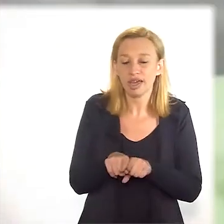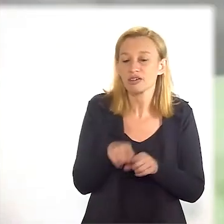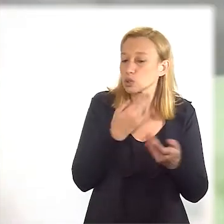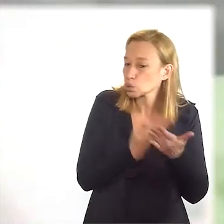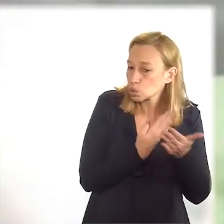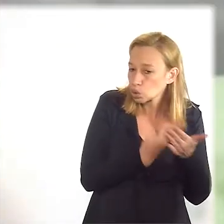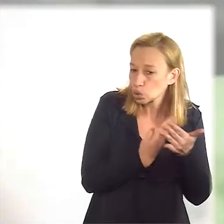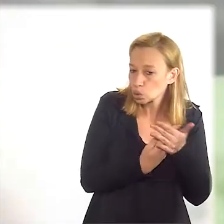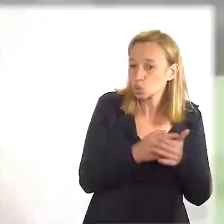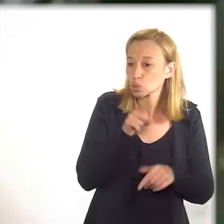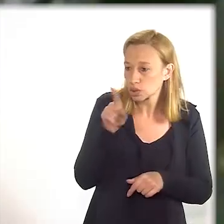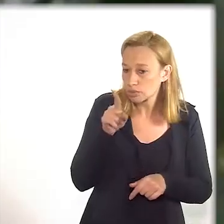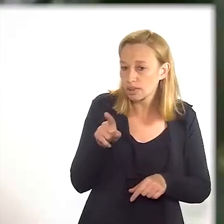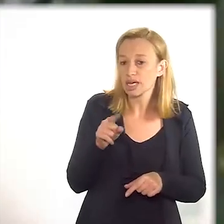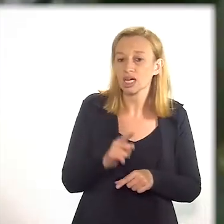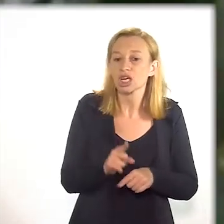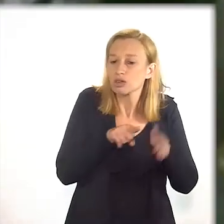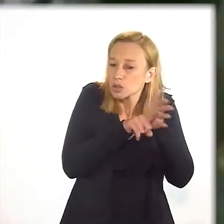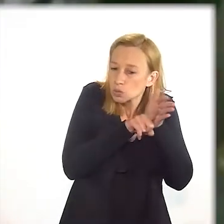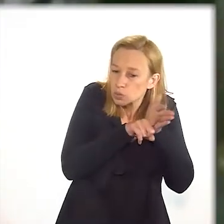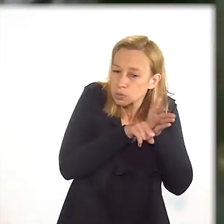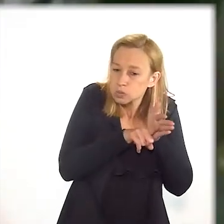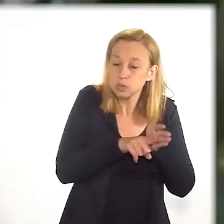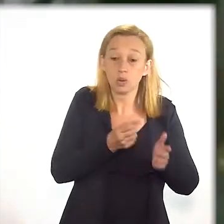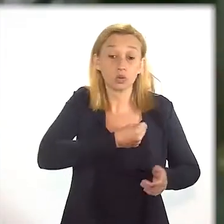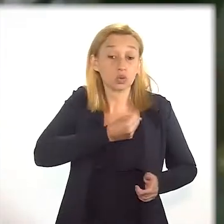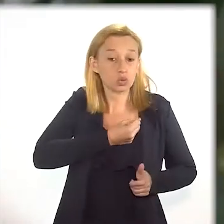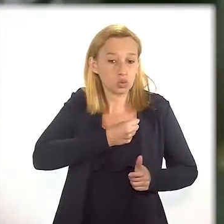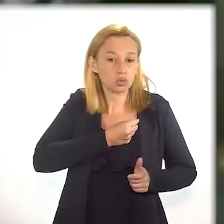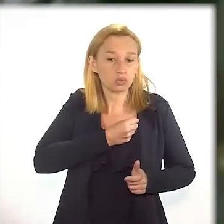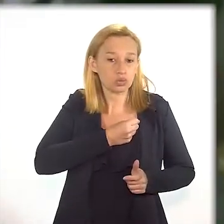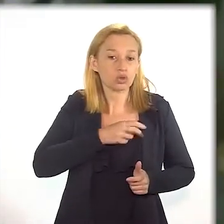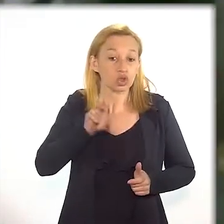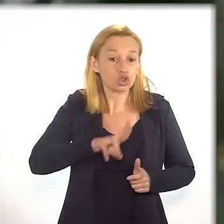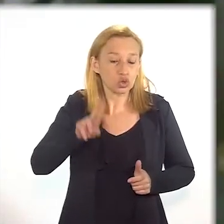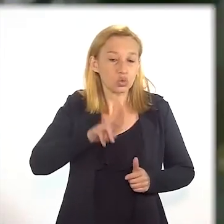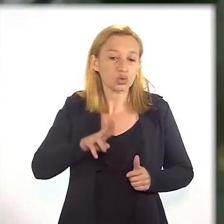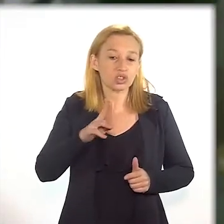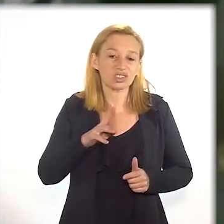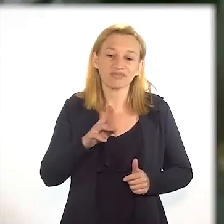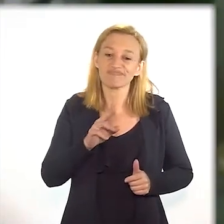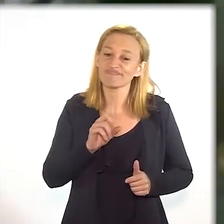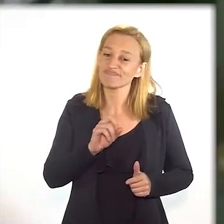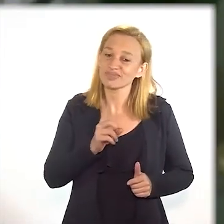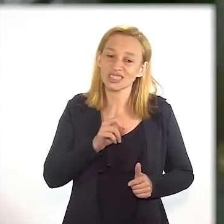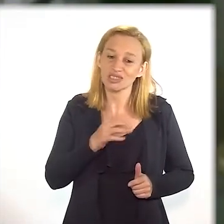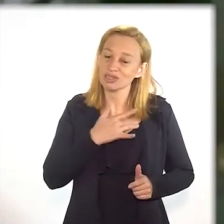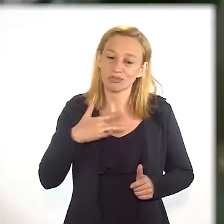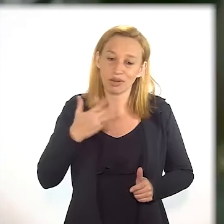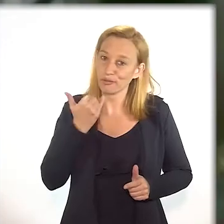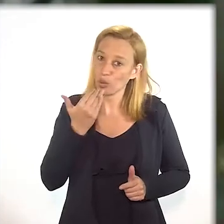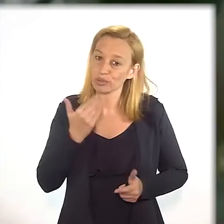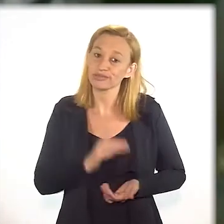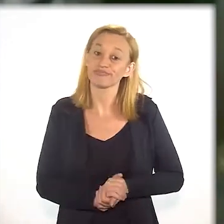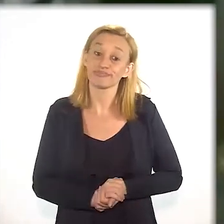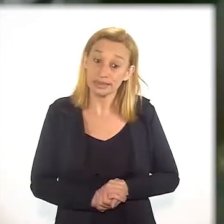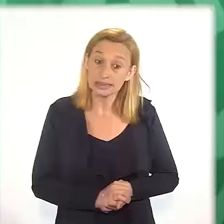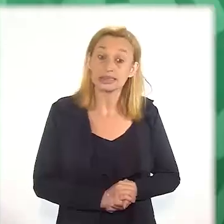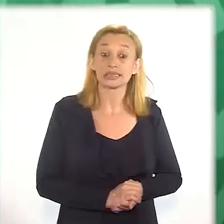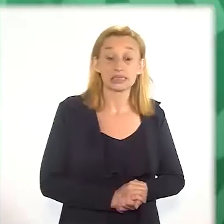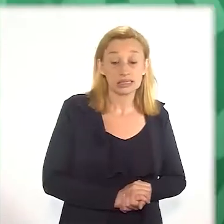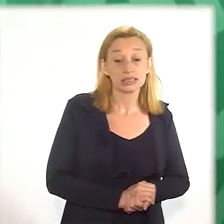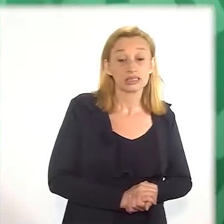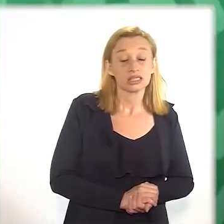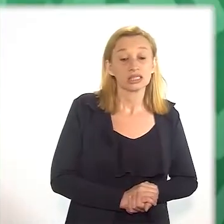da Unicef que foi lançado sobre essa questão do aumento do consumo de ultraprocessados e a relação com a renda, né? Que a renda média